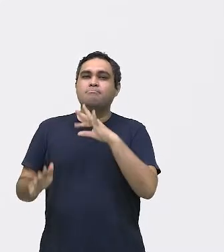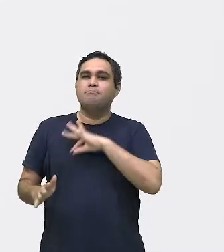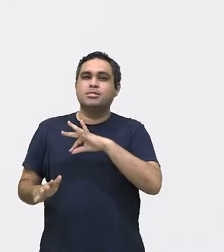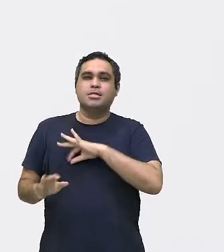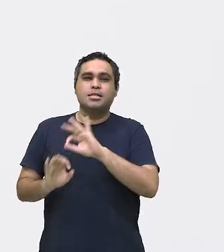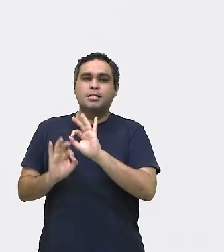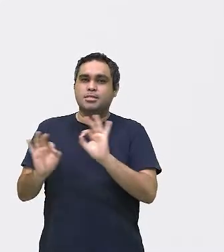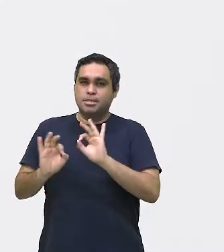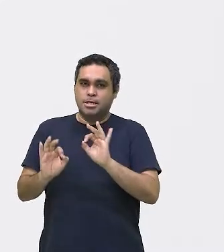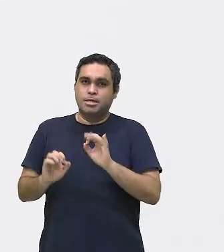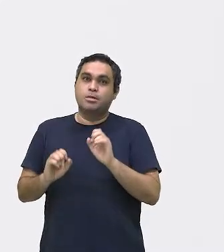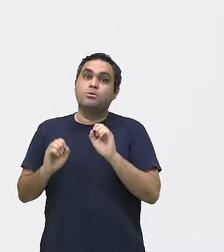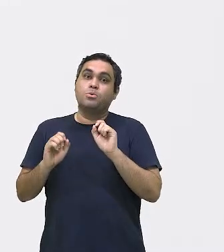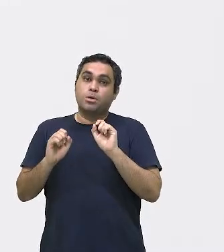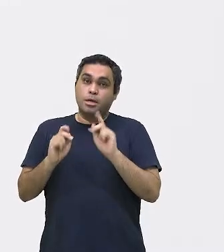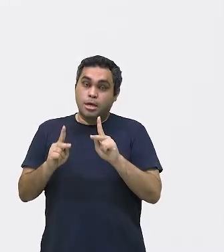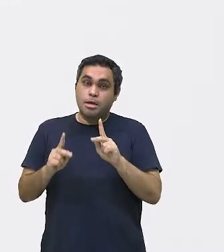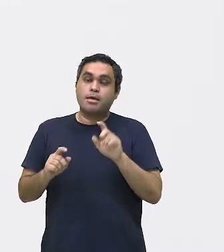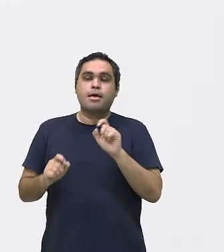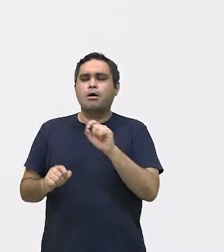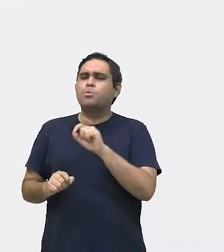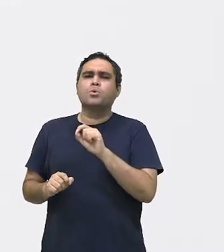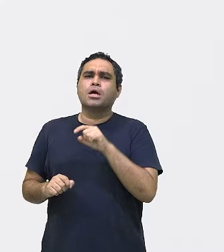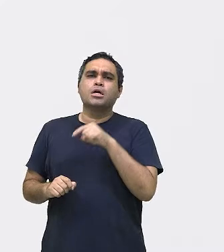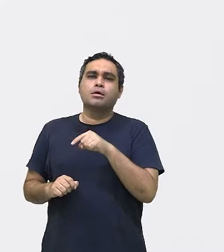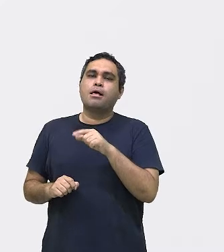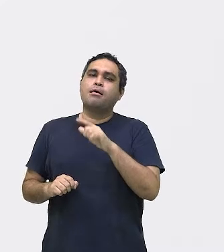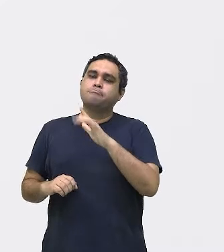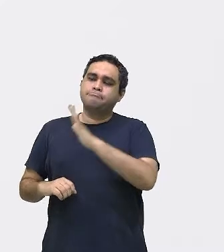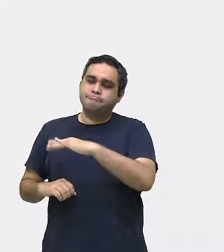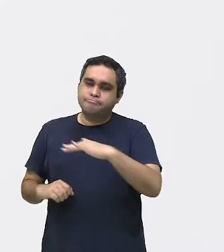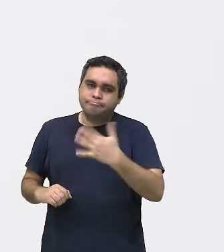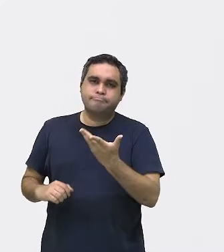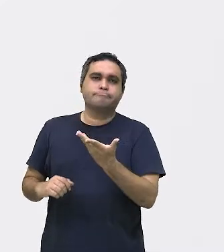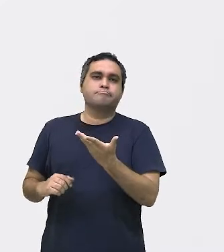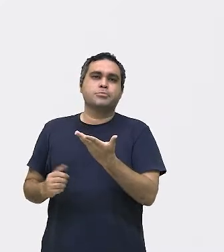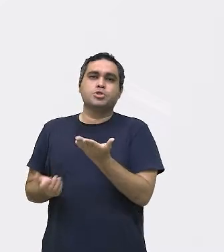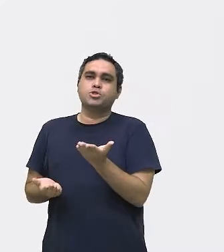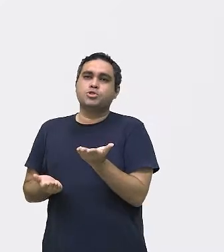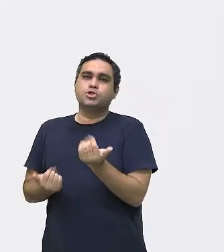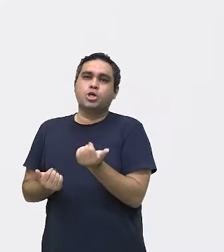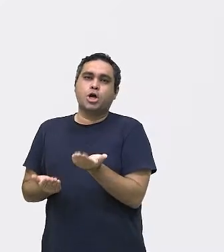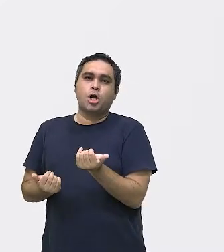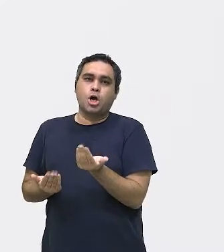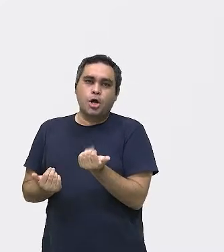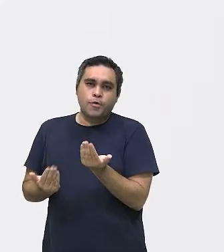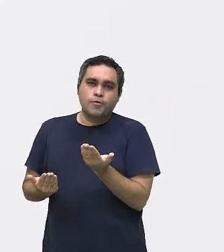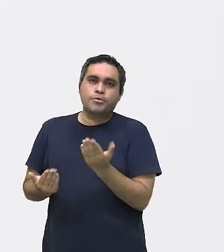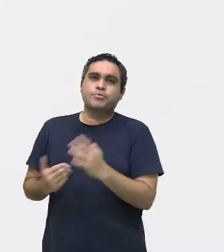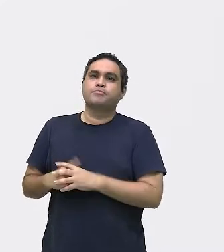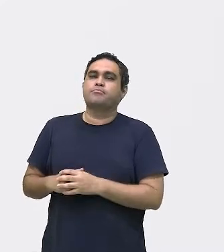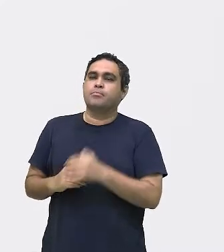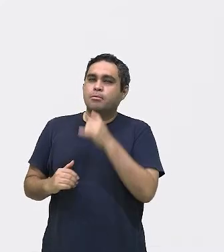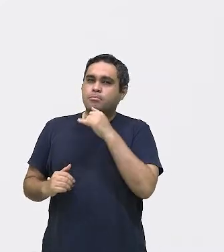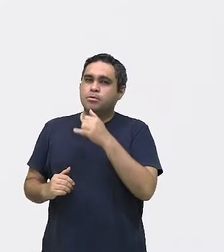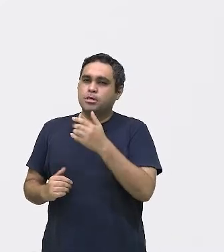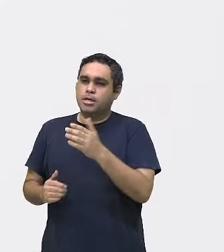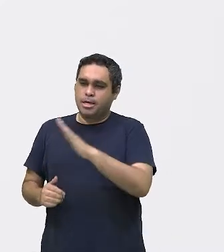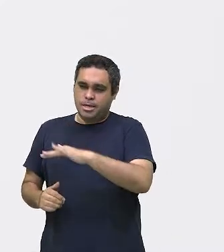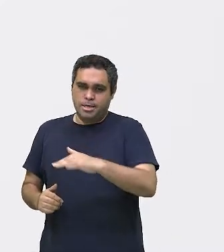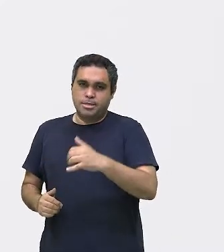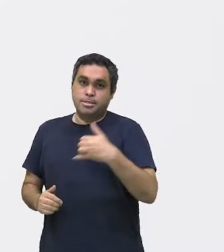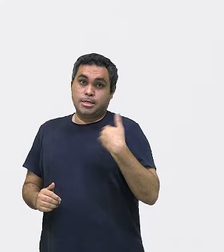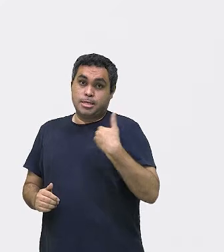Aí para geografia, que são, no caso aí, as crianças, né? Geralmente o IBGE adota as crianças com menos de 10 anos e